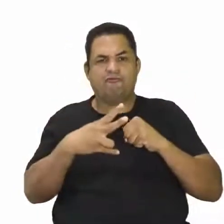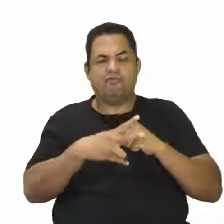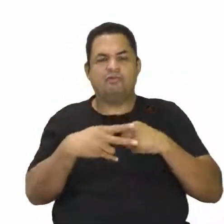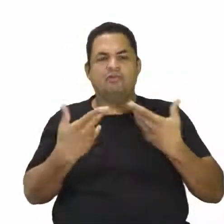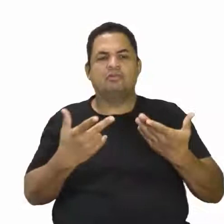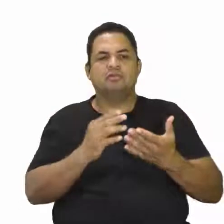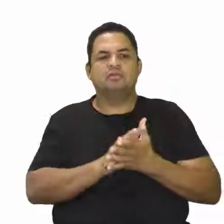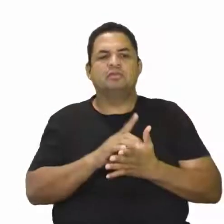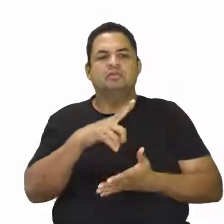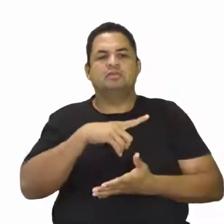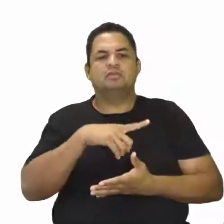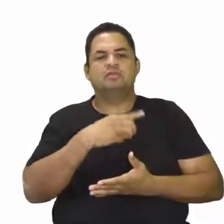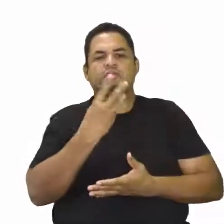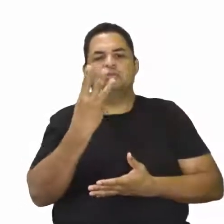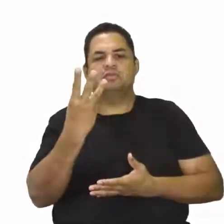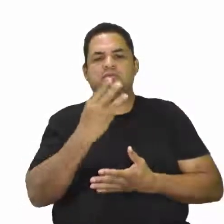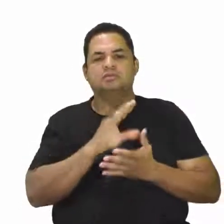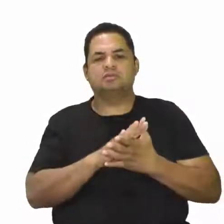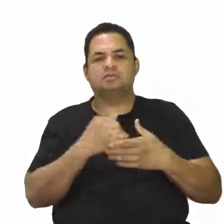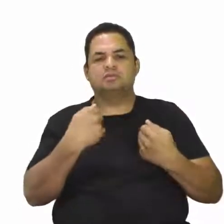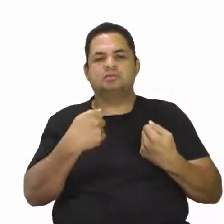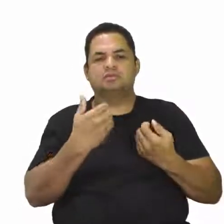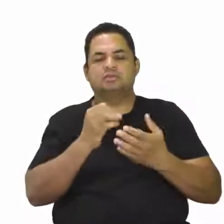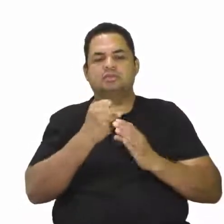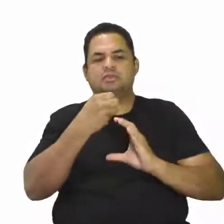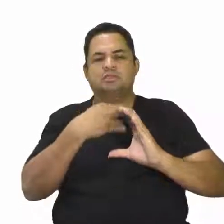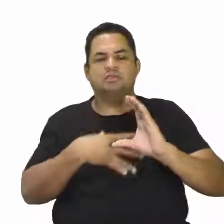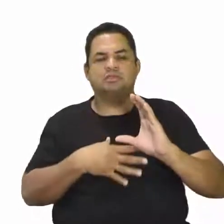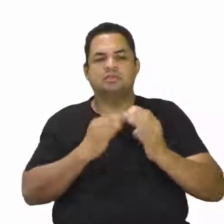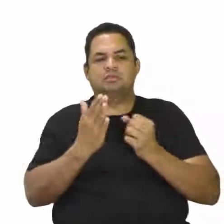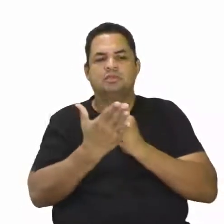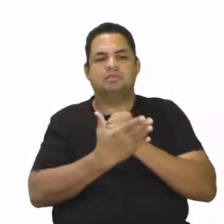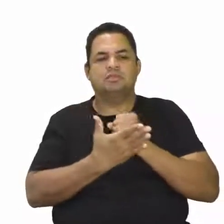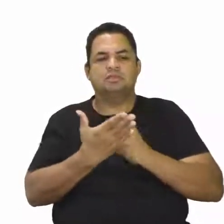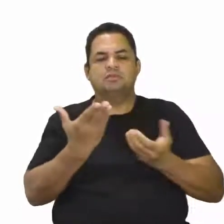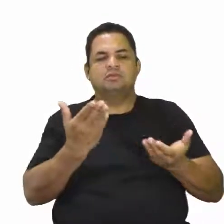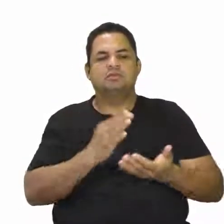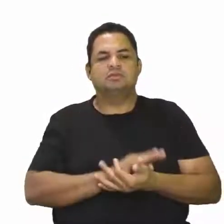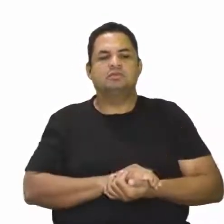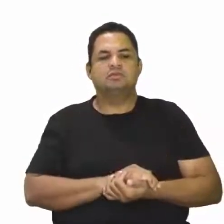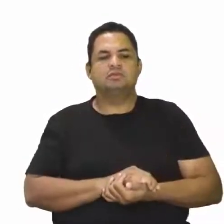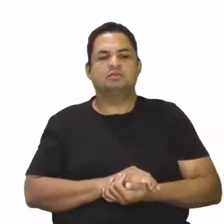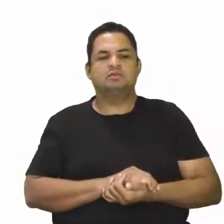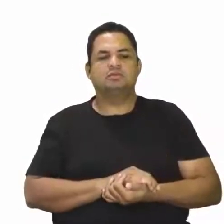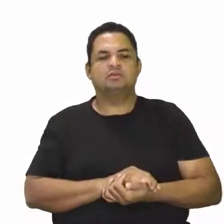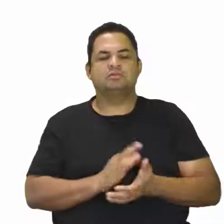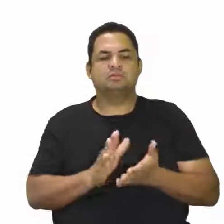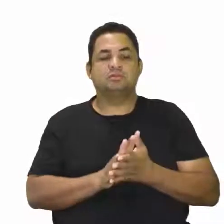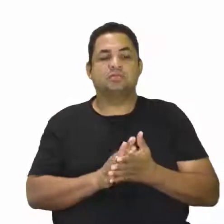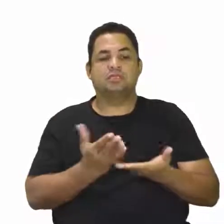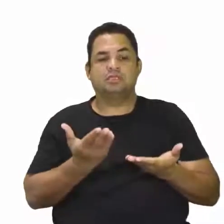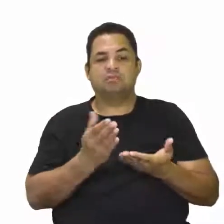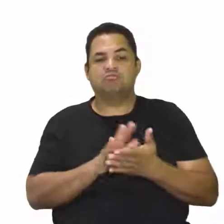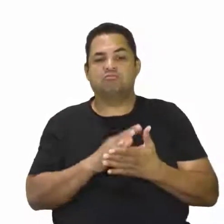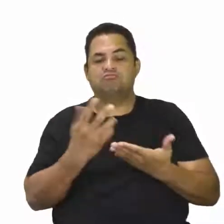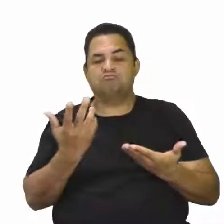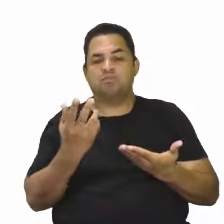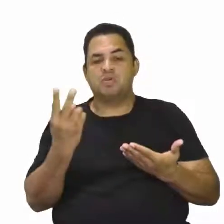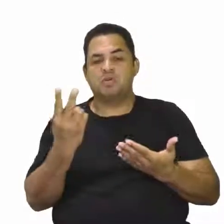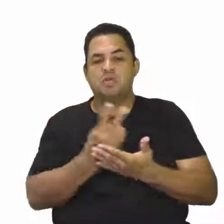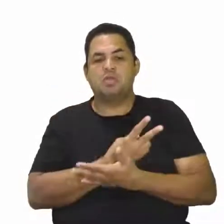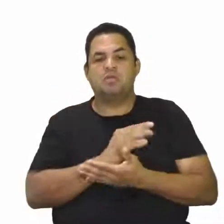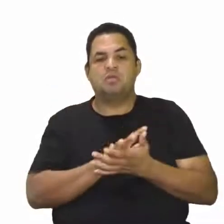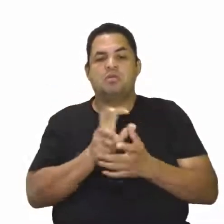ali 3 condições básicas, né, para que o seu uso seja correto. Ele funciona como um advérbio ou como um